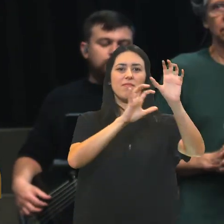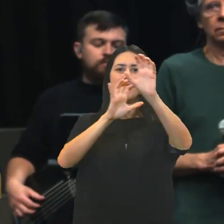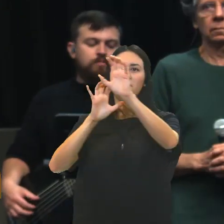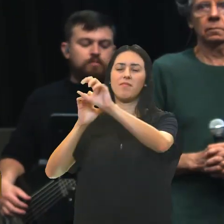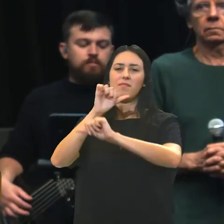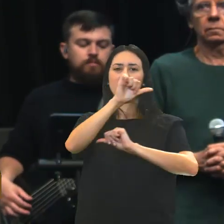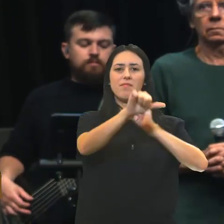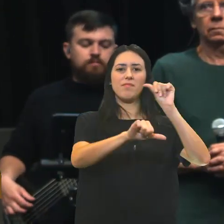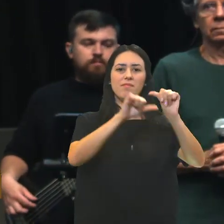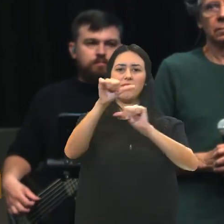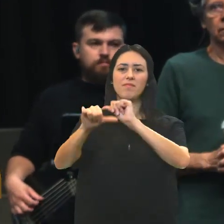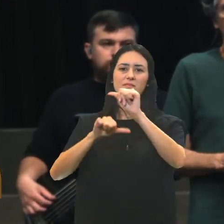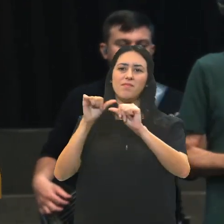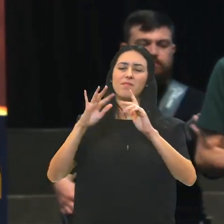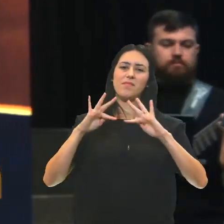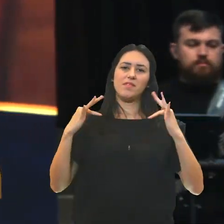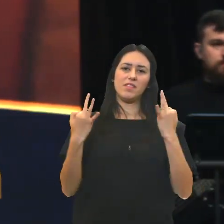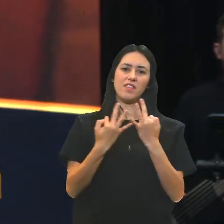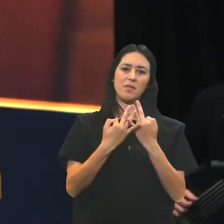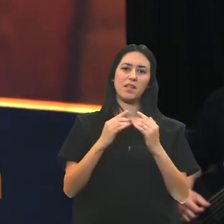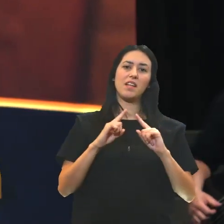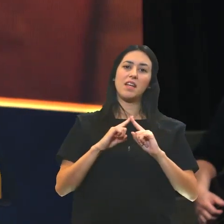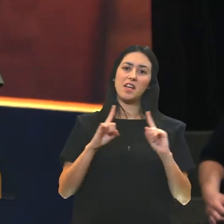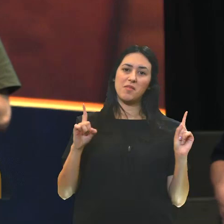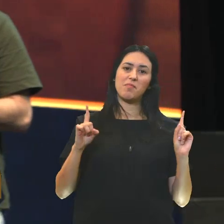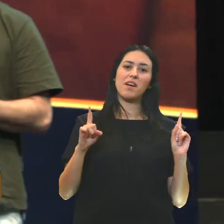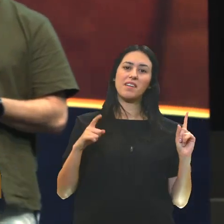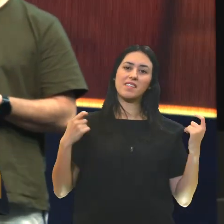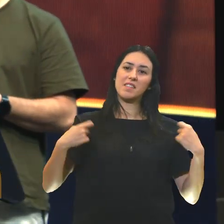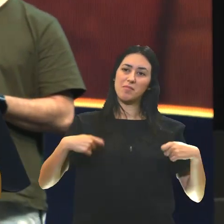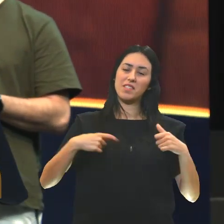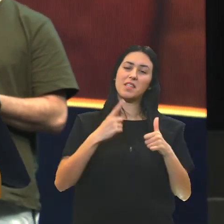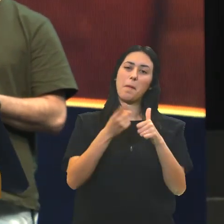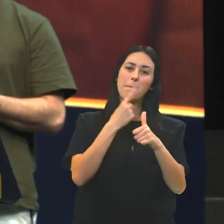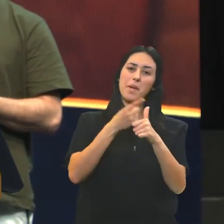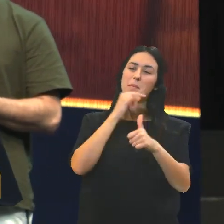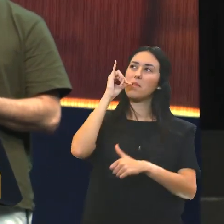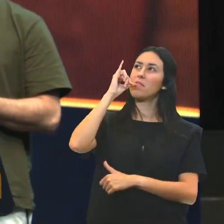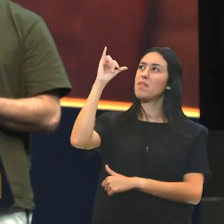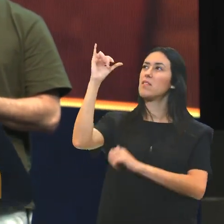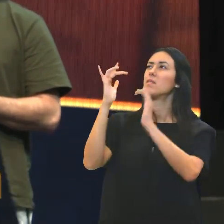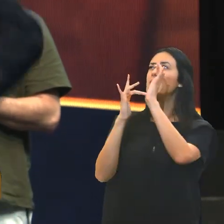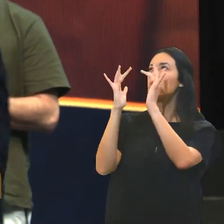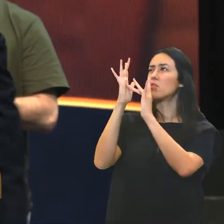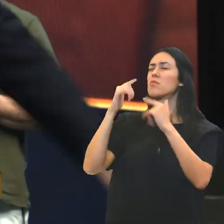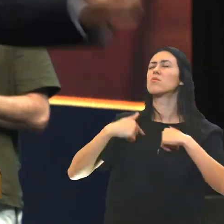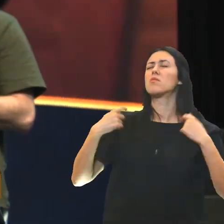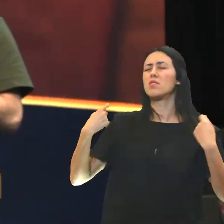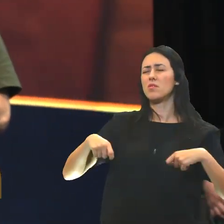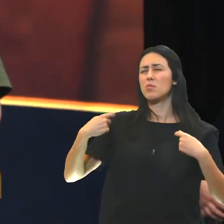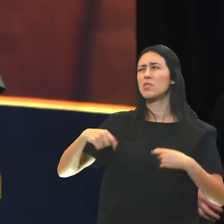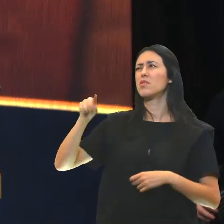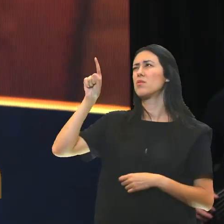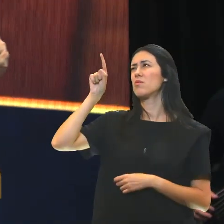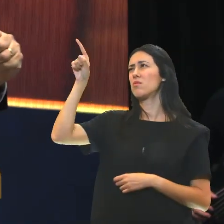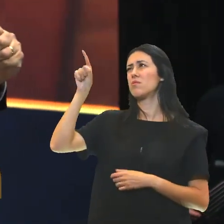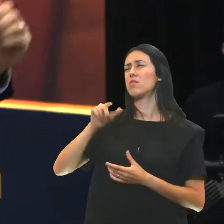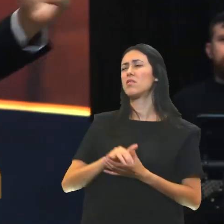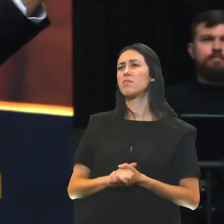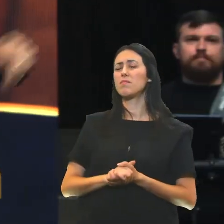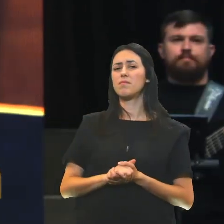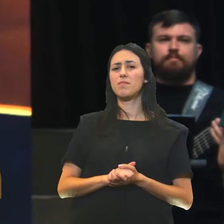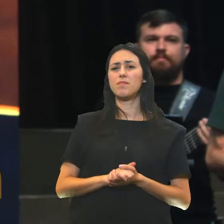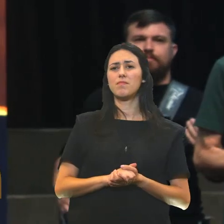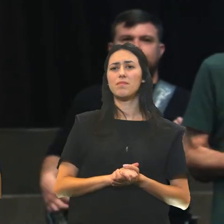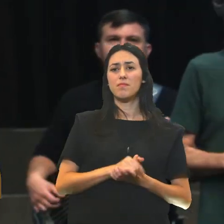dentro do seu lar. Mas tudo começa dizendo: Jesus, eu preciso do Senhor. E tem gente nesse lugar que